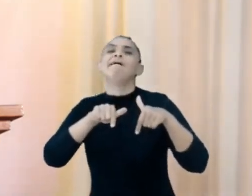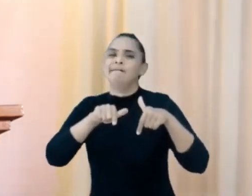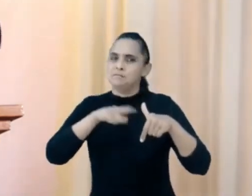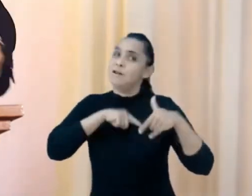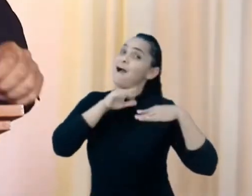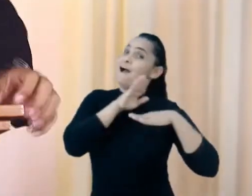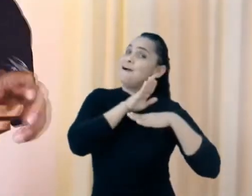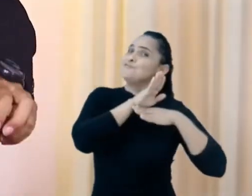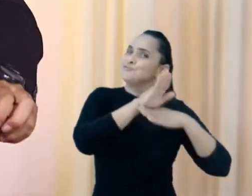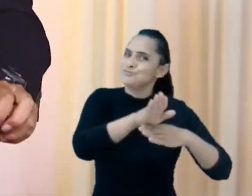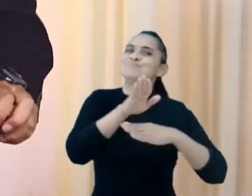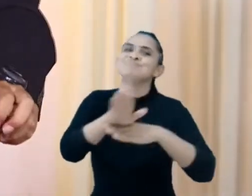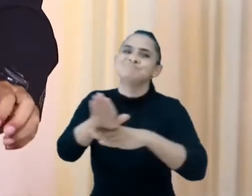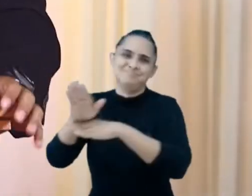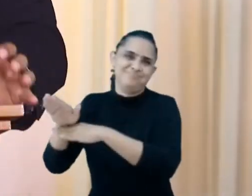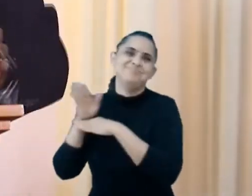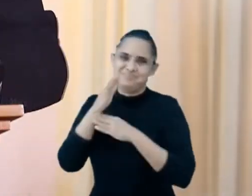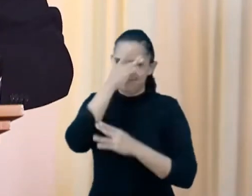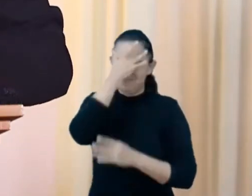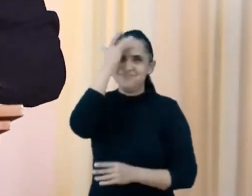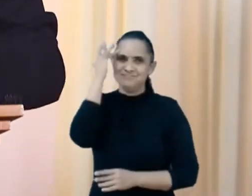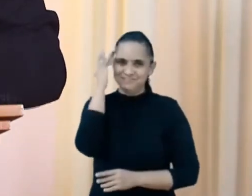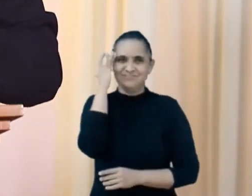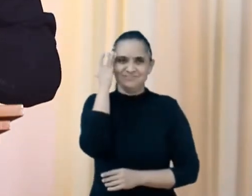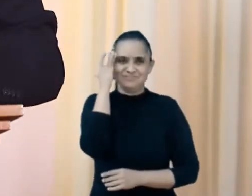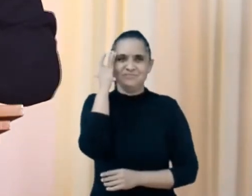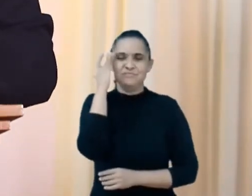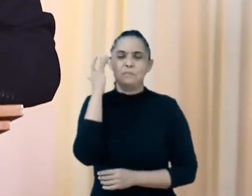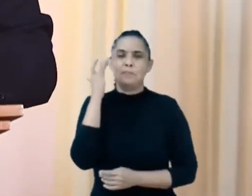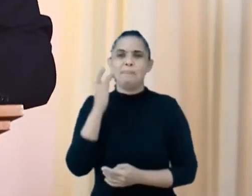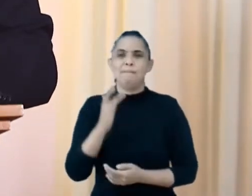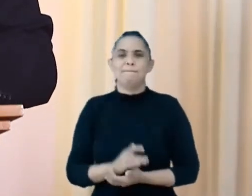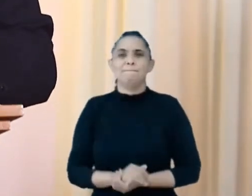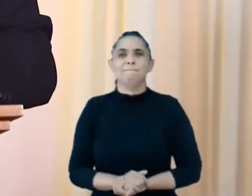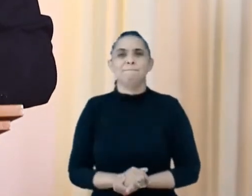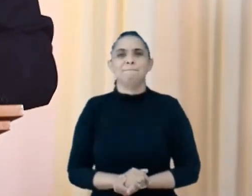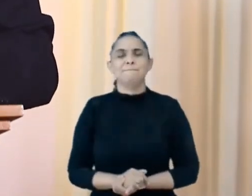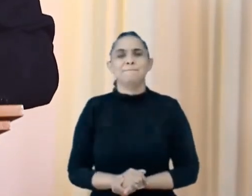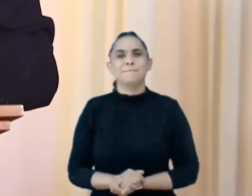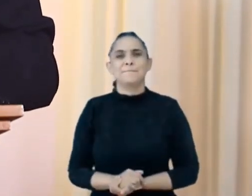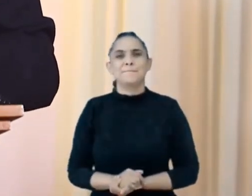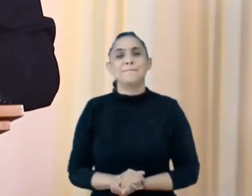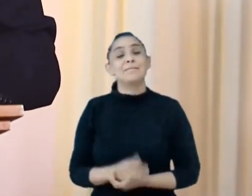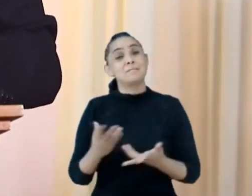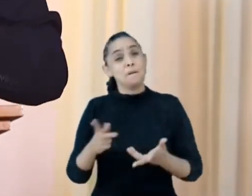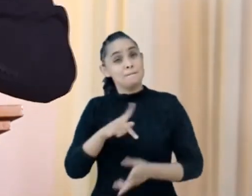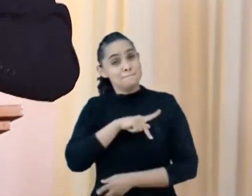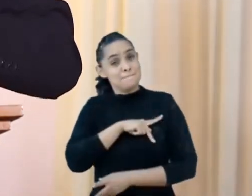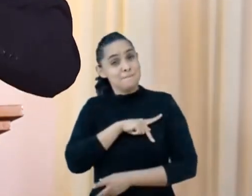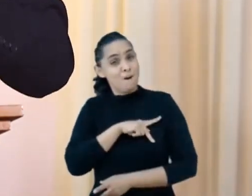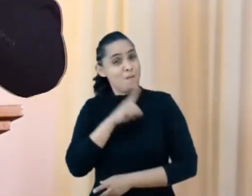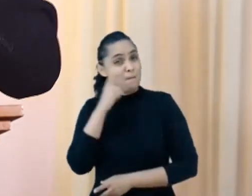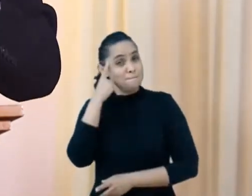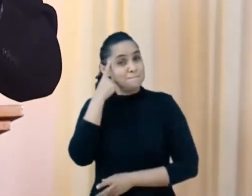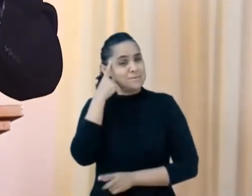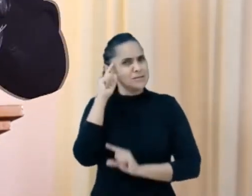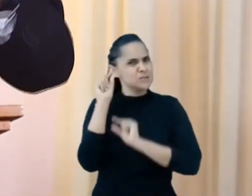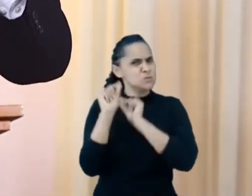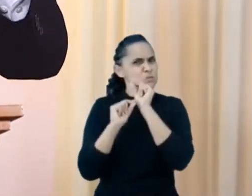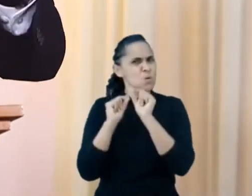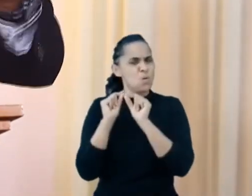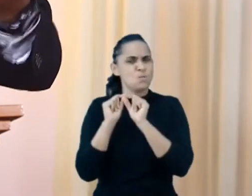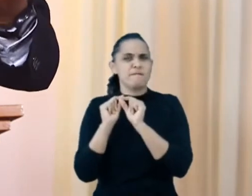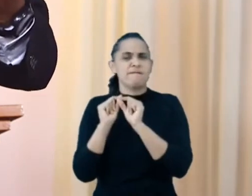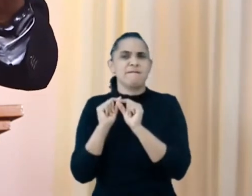para quem passa necessidade. Veja que aqui na ótica do apóstolo Paulo, o contrário